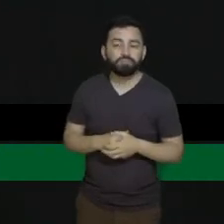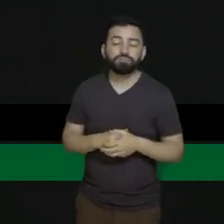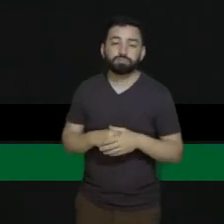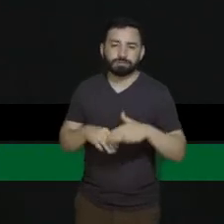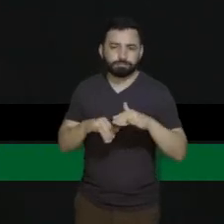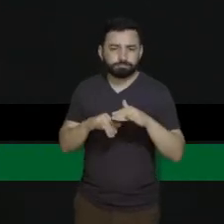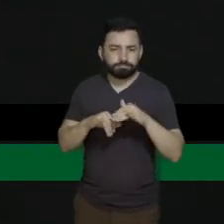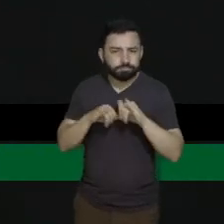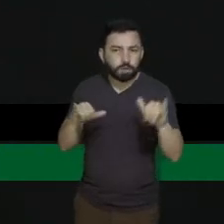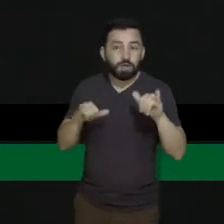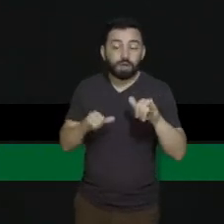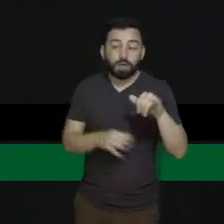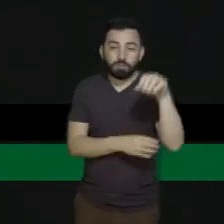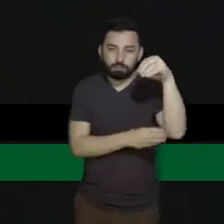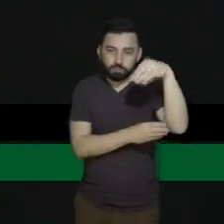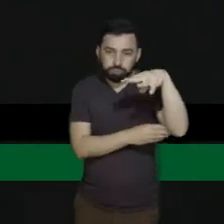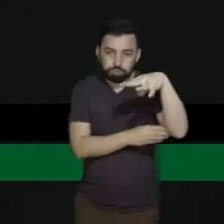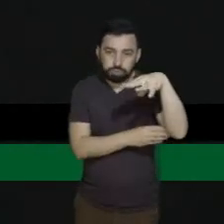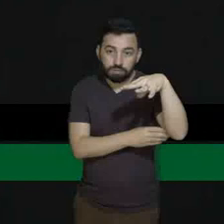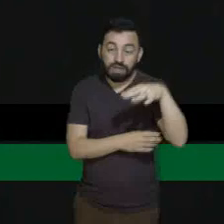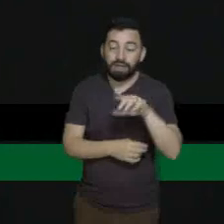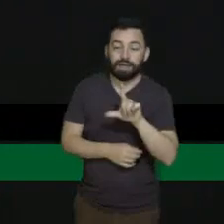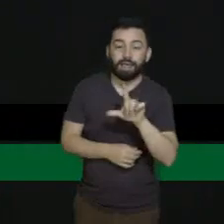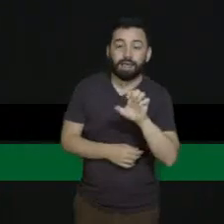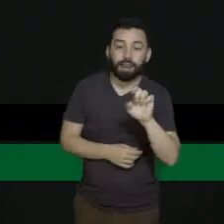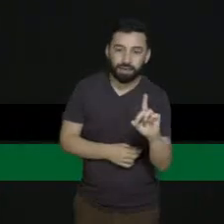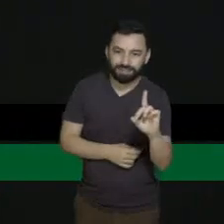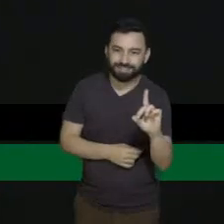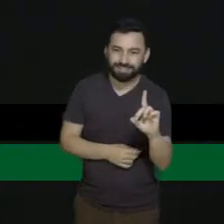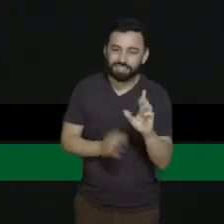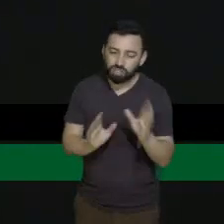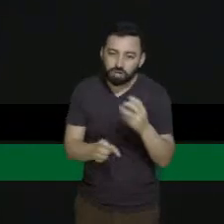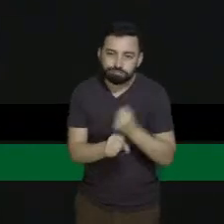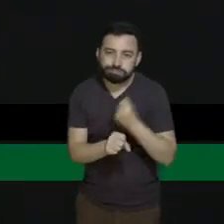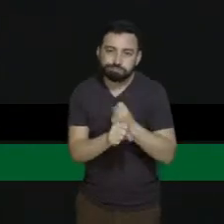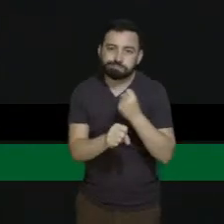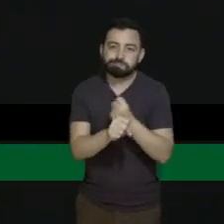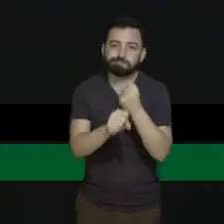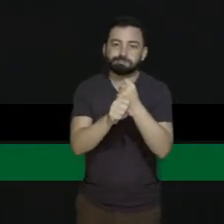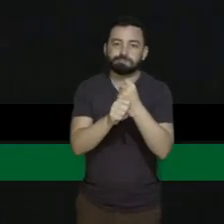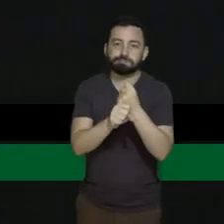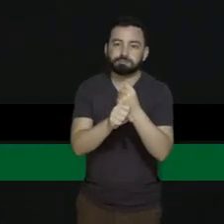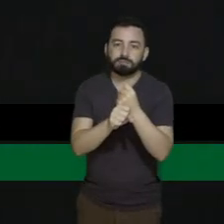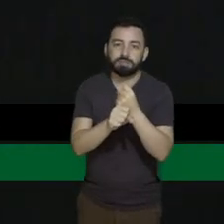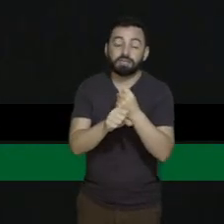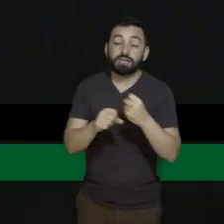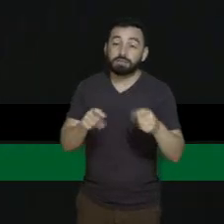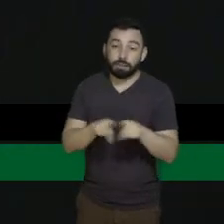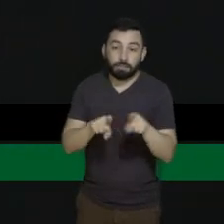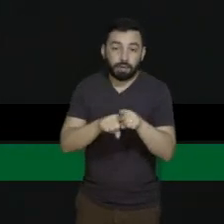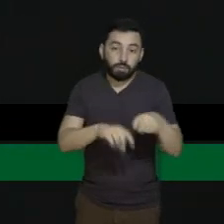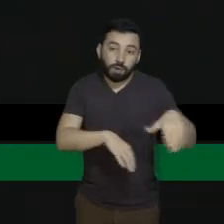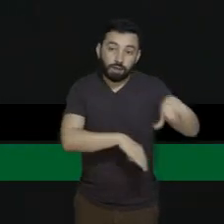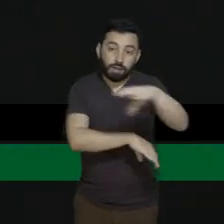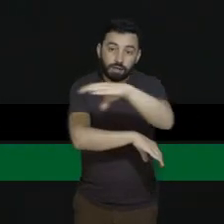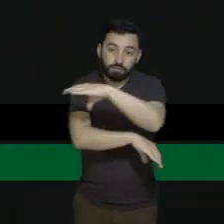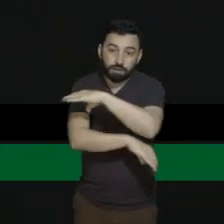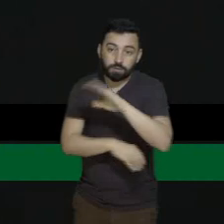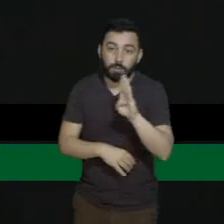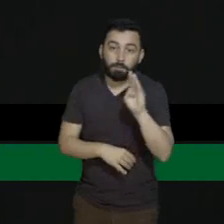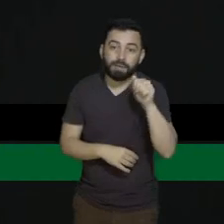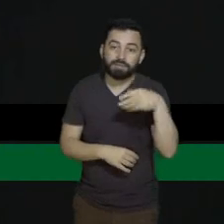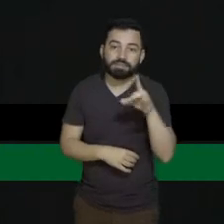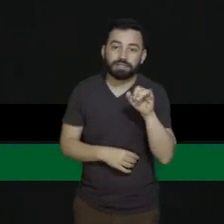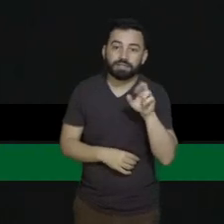encampamos a iluminação dela com LED e já está em obras, do elevado da bandeira, quase